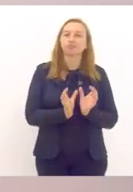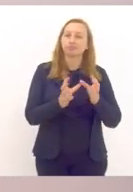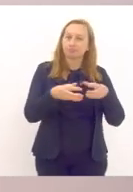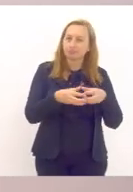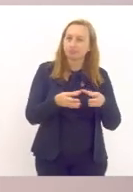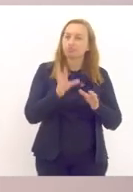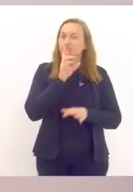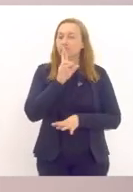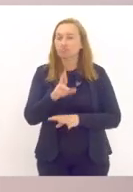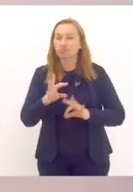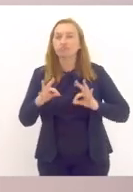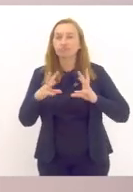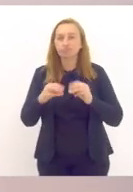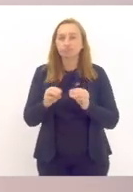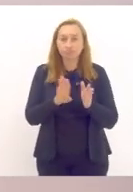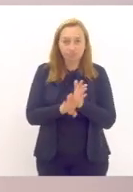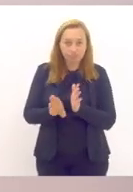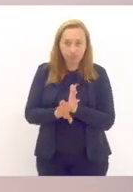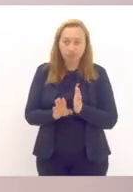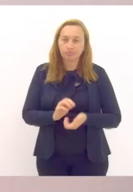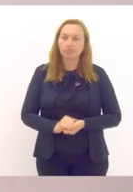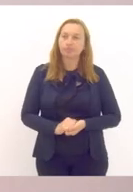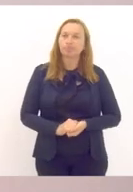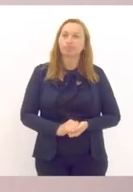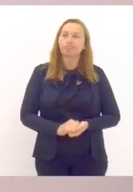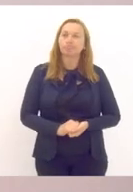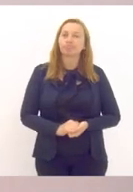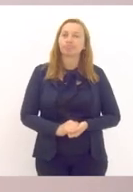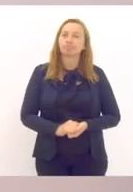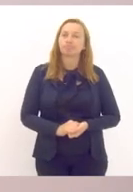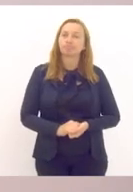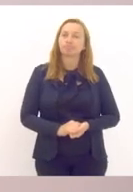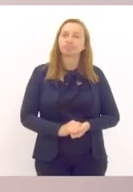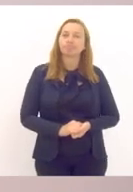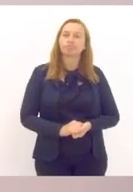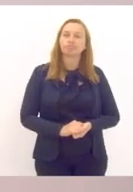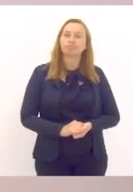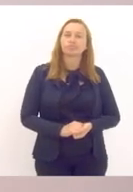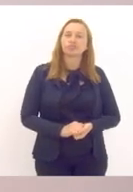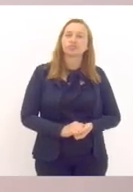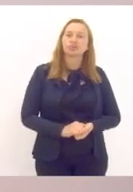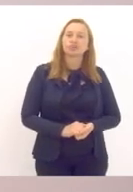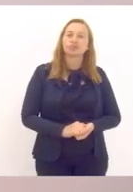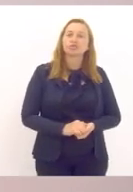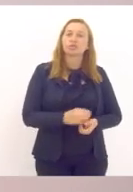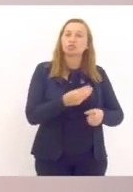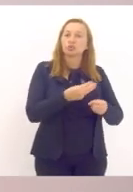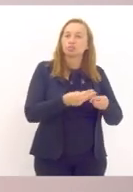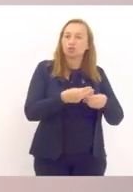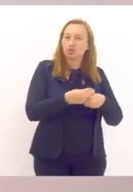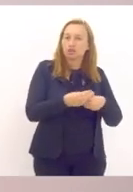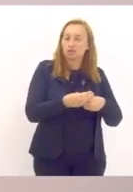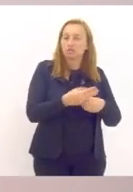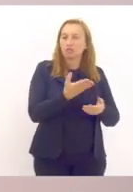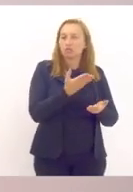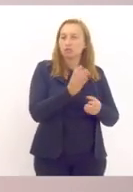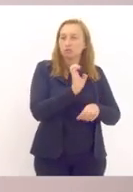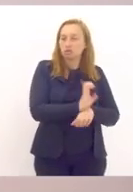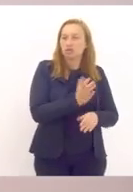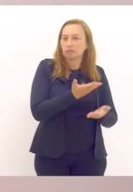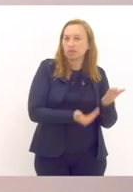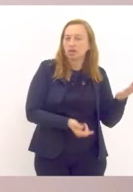que é o resultado sobre a despesa? 25% disso deveria ir para municípios. Ou seja, os municípios do Estado perderam